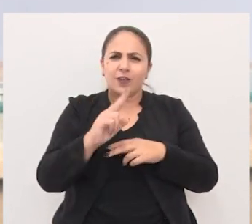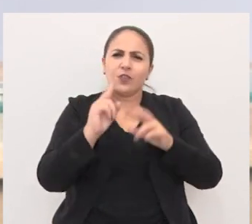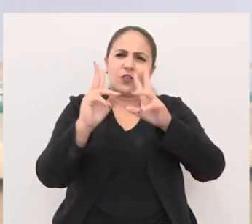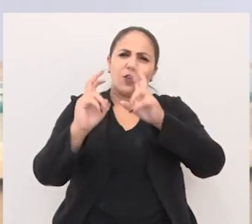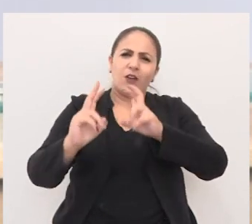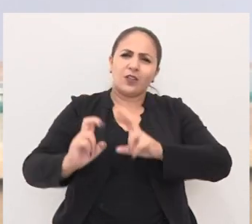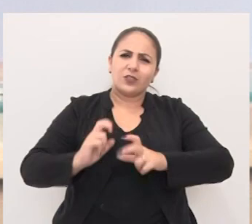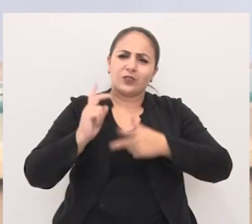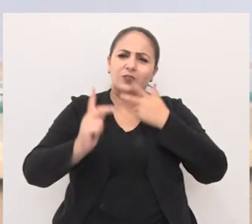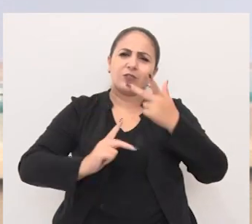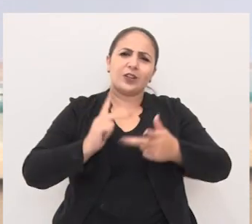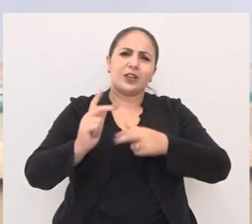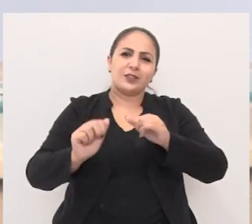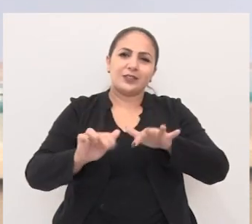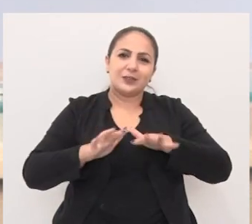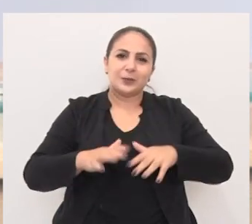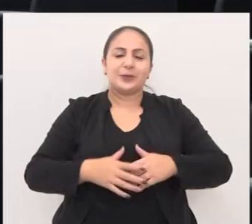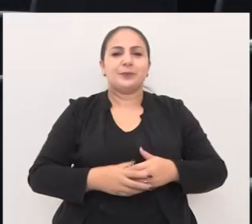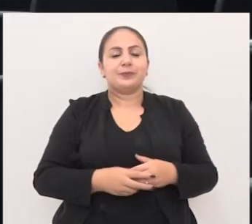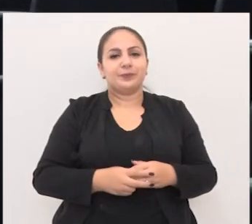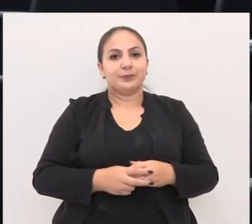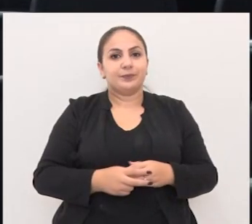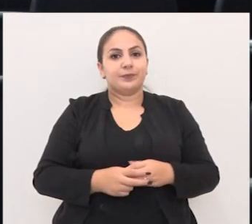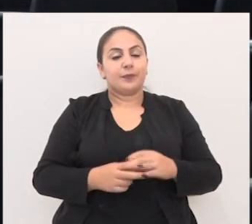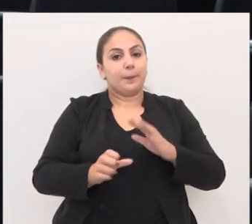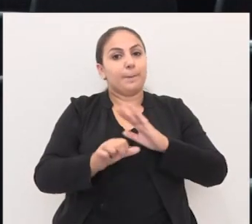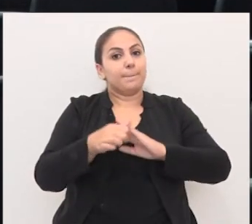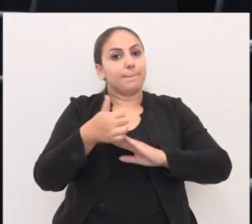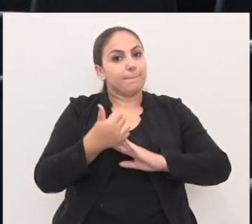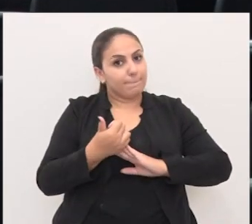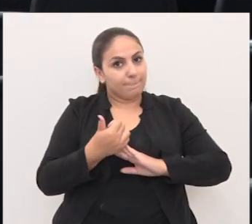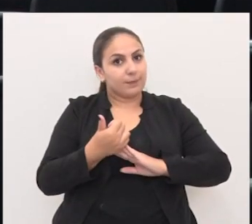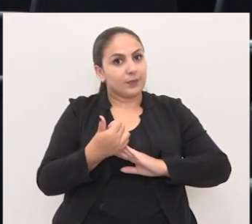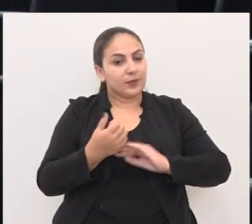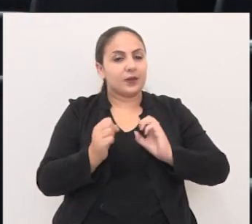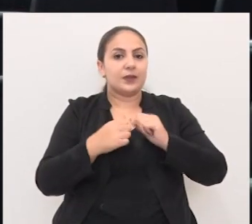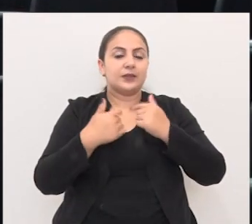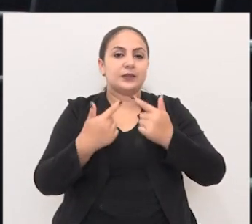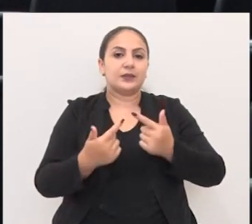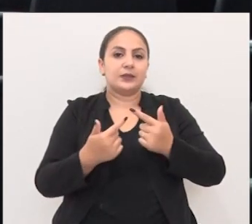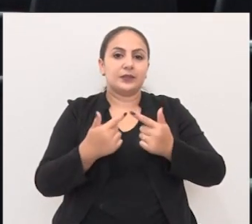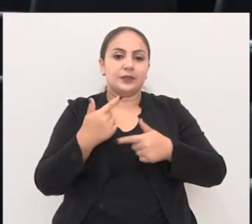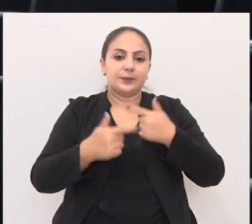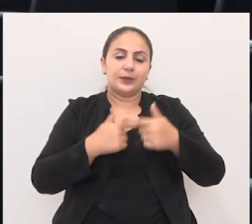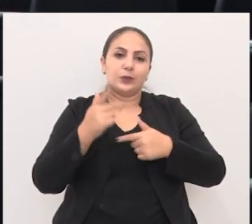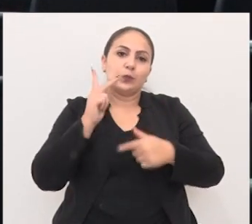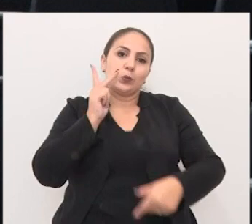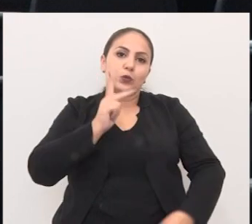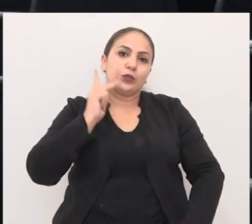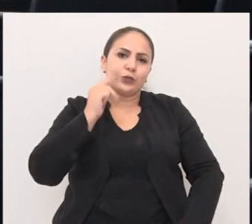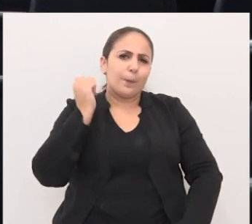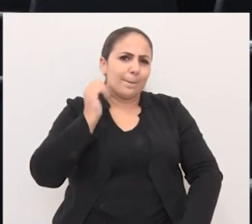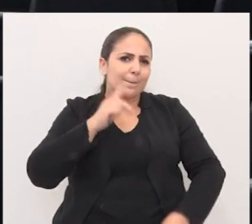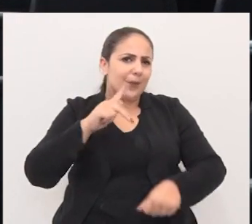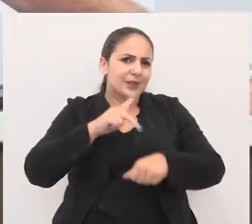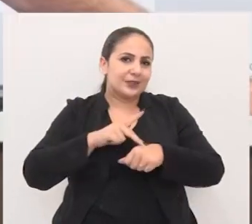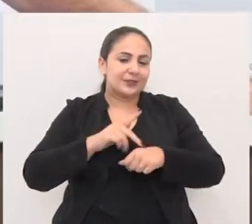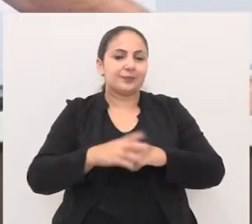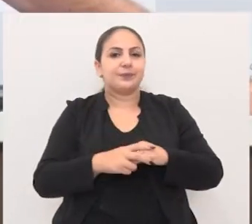os assuntos abordados na tribuna. O primeiro deles foi o atual cenário político do